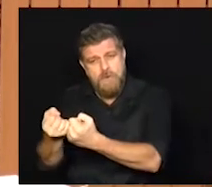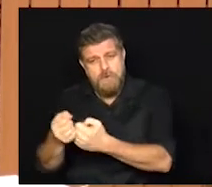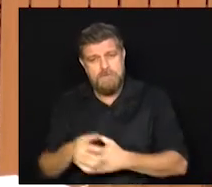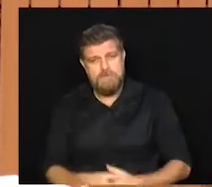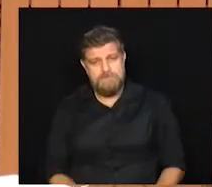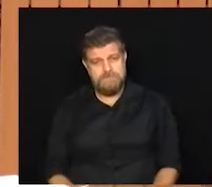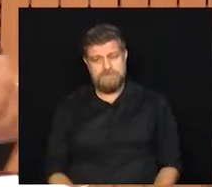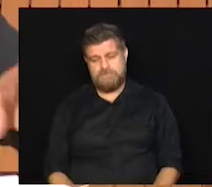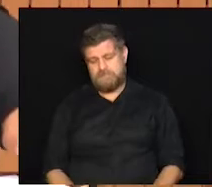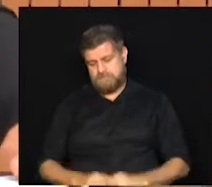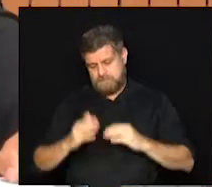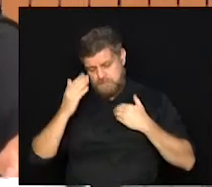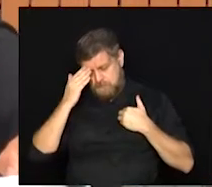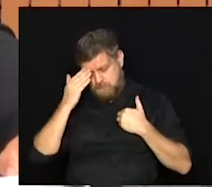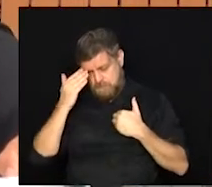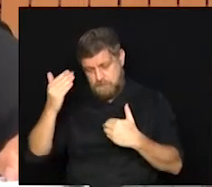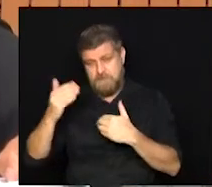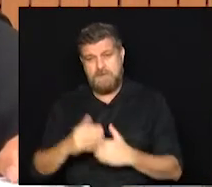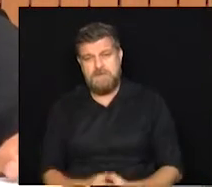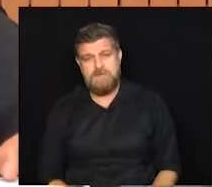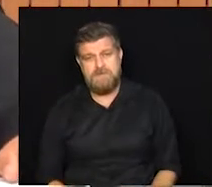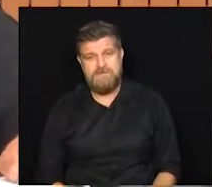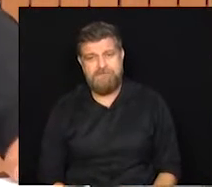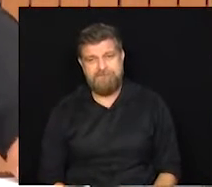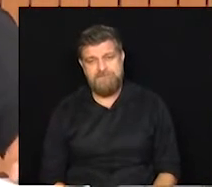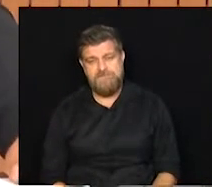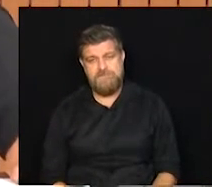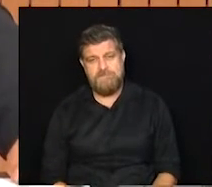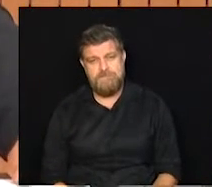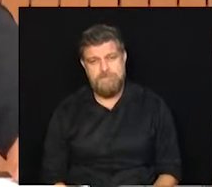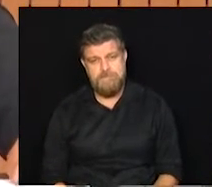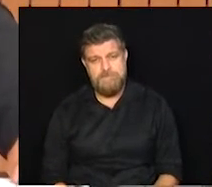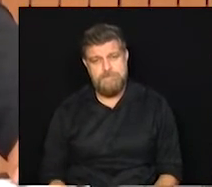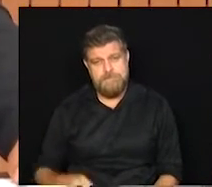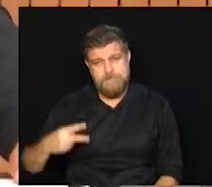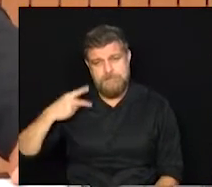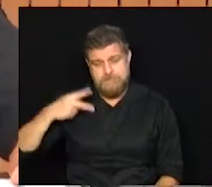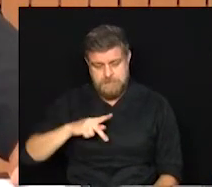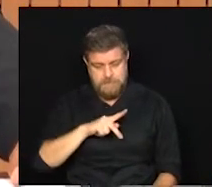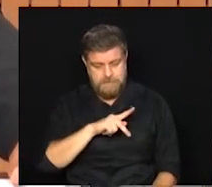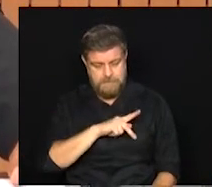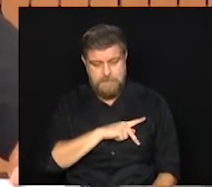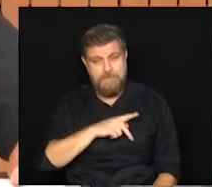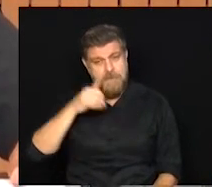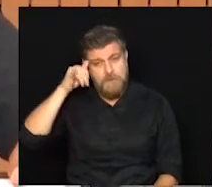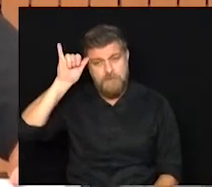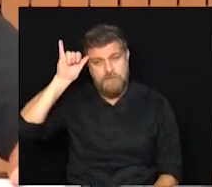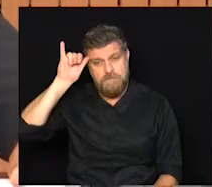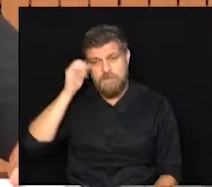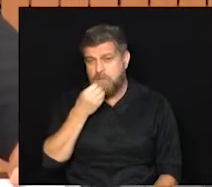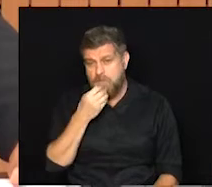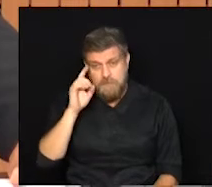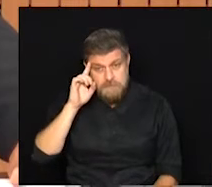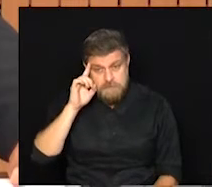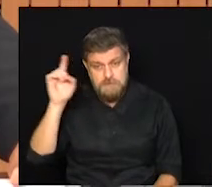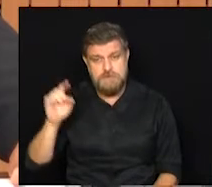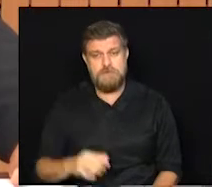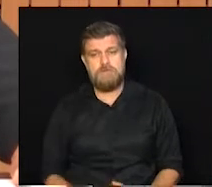Tá bom? Muito obrigado, professor Alberto, pela presença. O vereador Paulo Búfalo, bom dia.